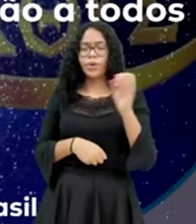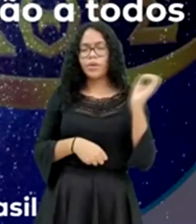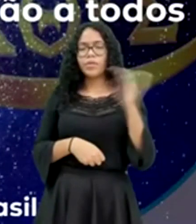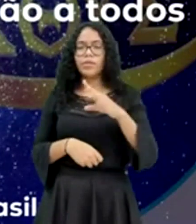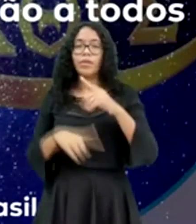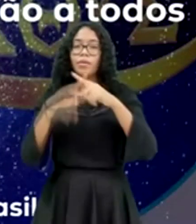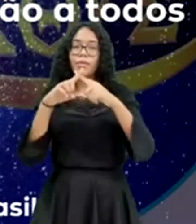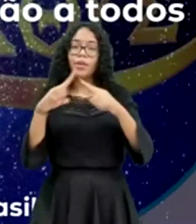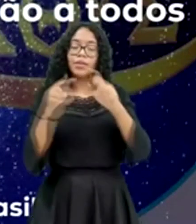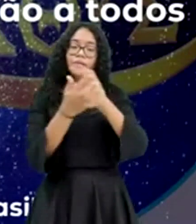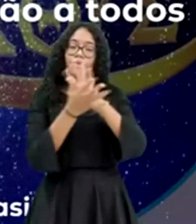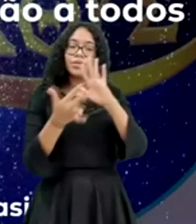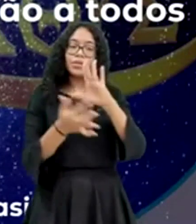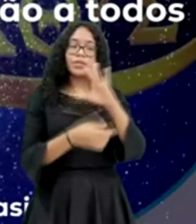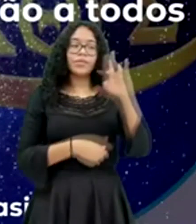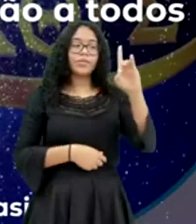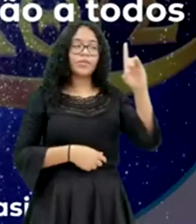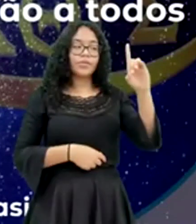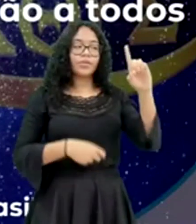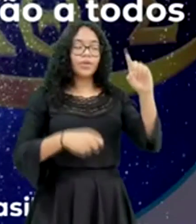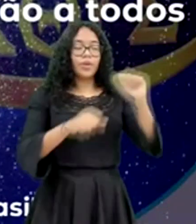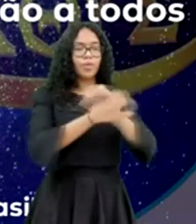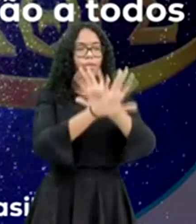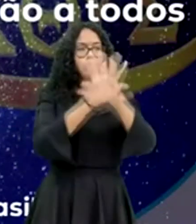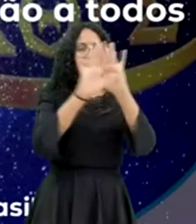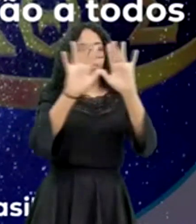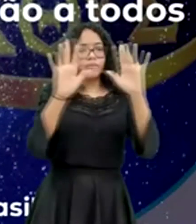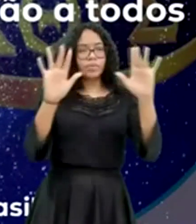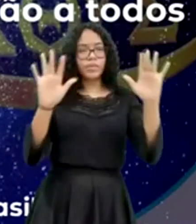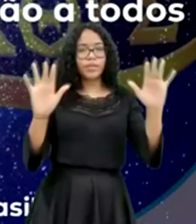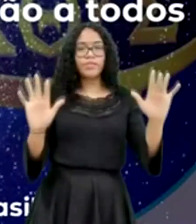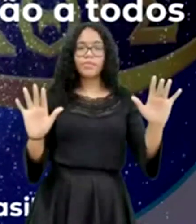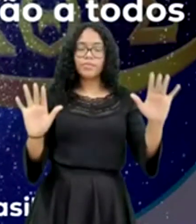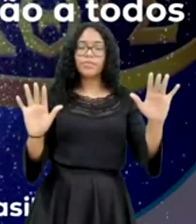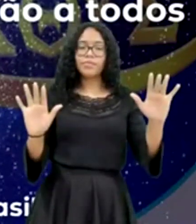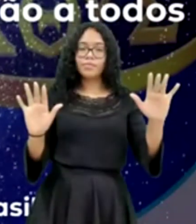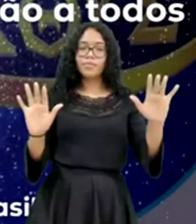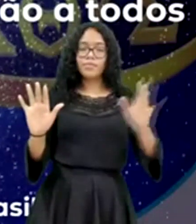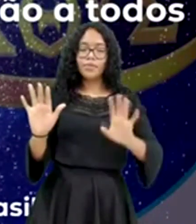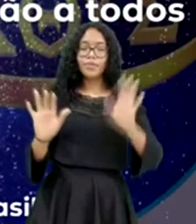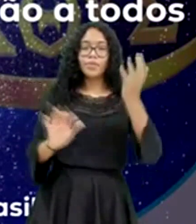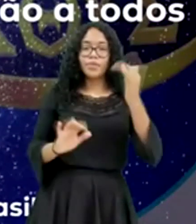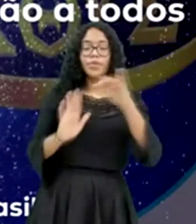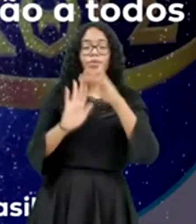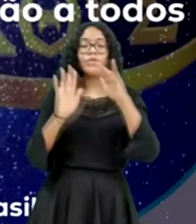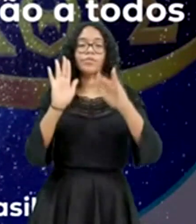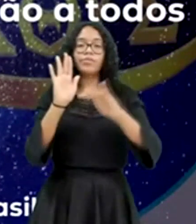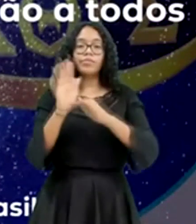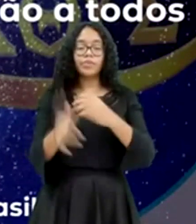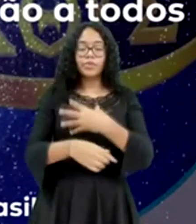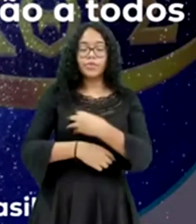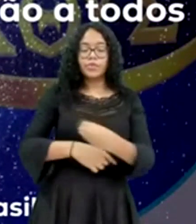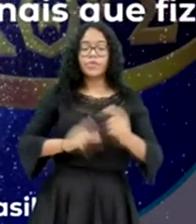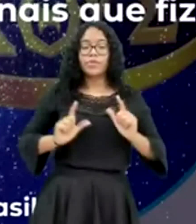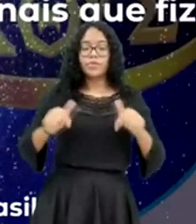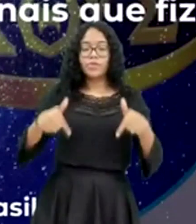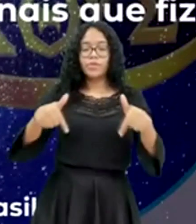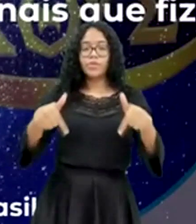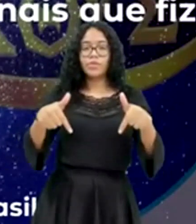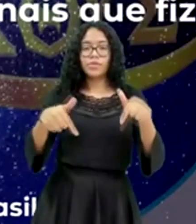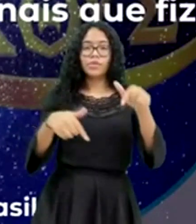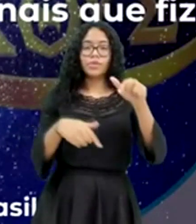glória do Senhor apareceu na tenda da congregação e todos os filhos de Israel. Disse o